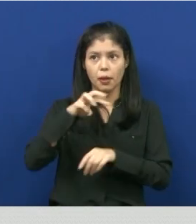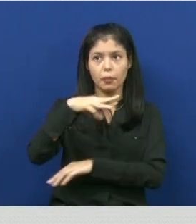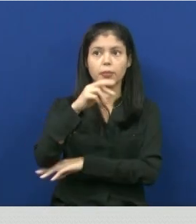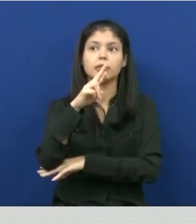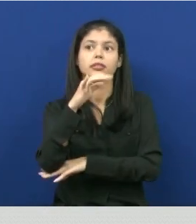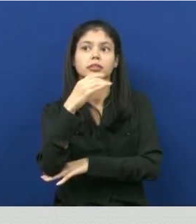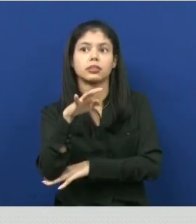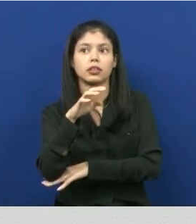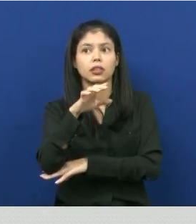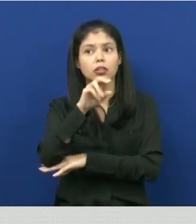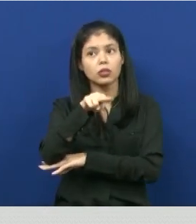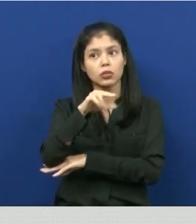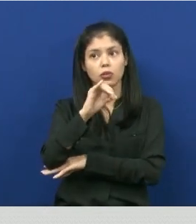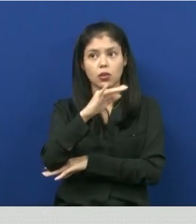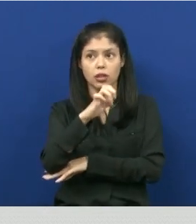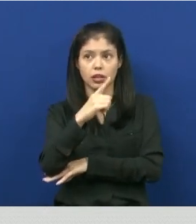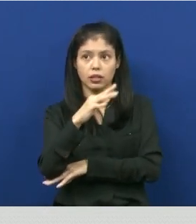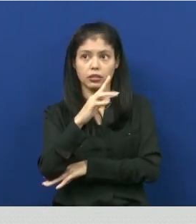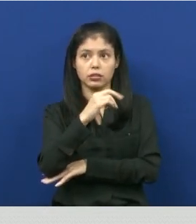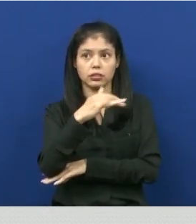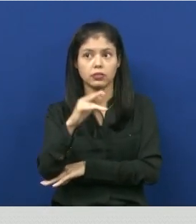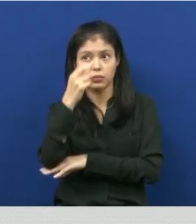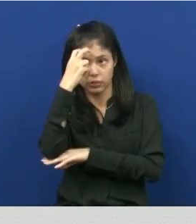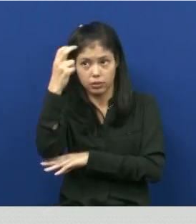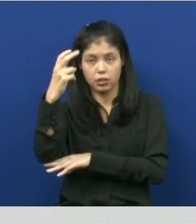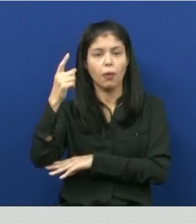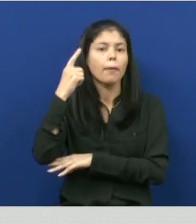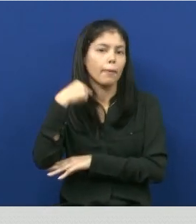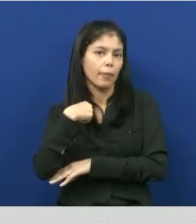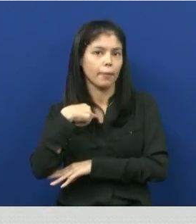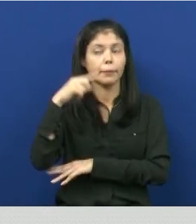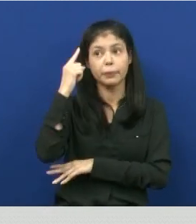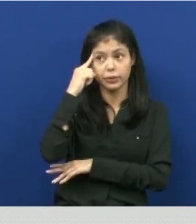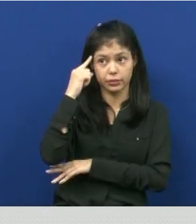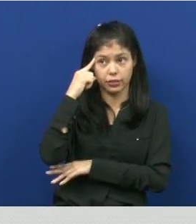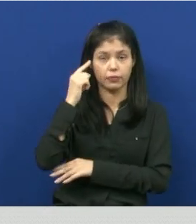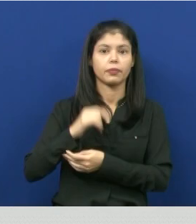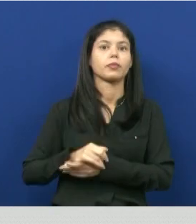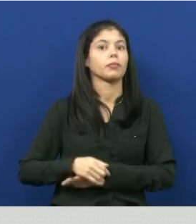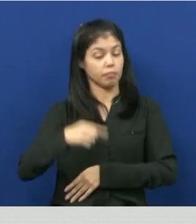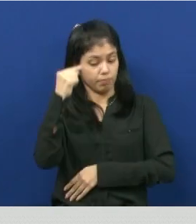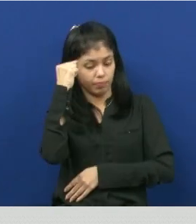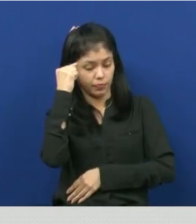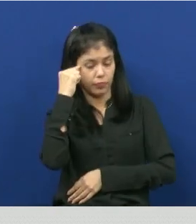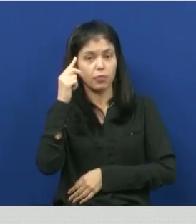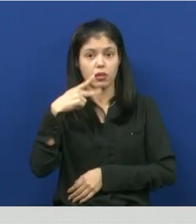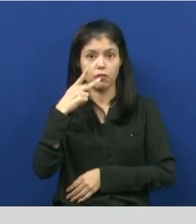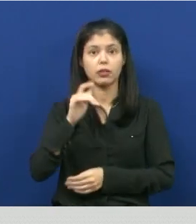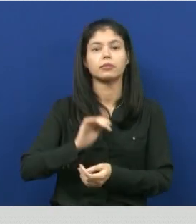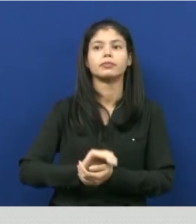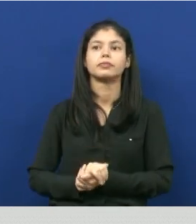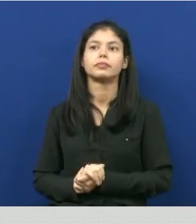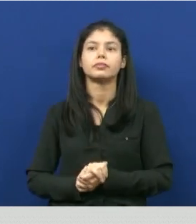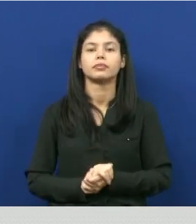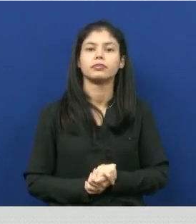Marcela não é tão inteligente como eu pensava. Aqui deixei bem claro quem é que está se referindo a